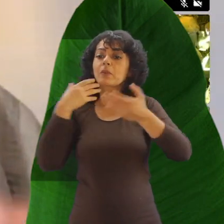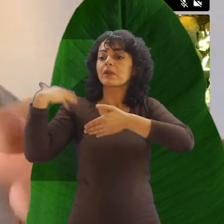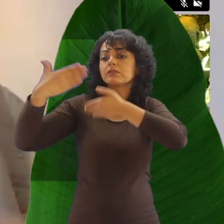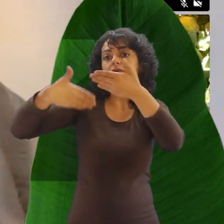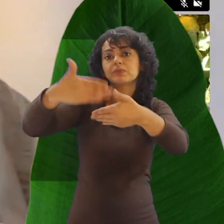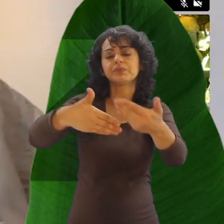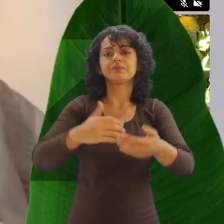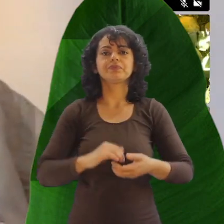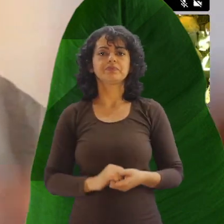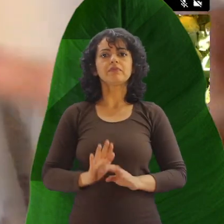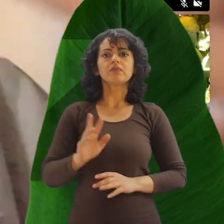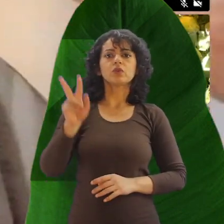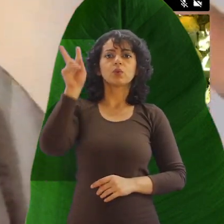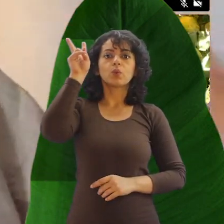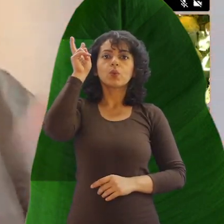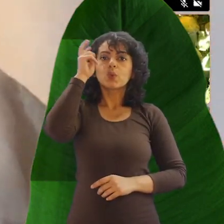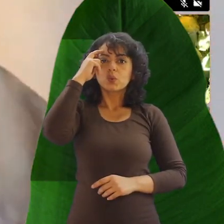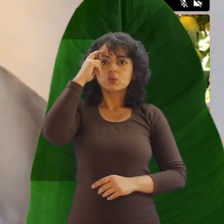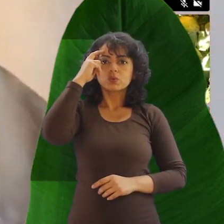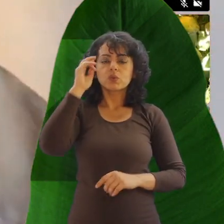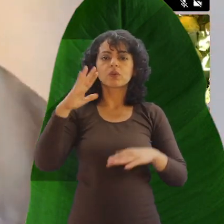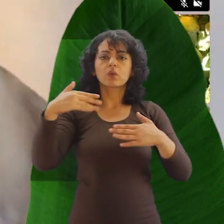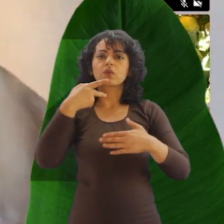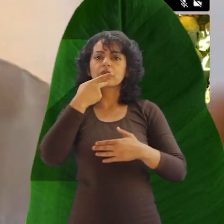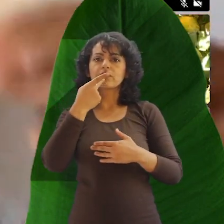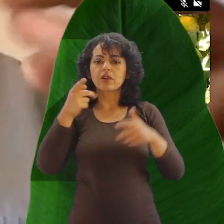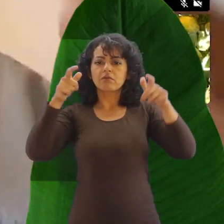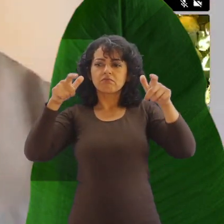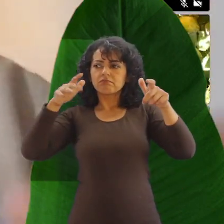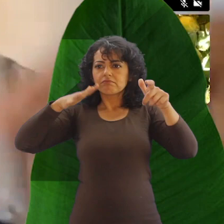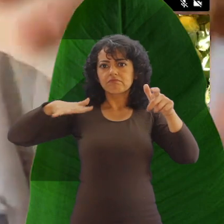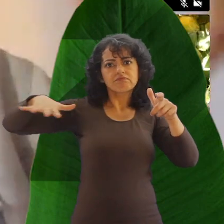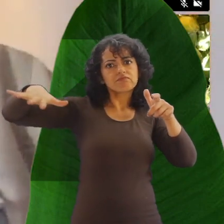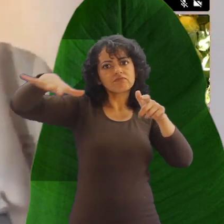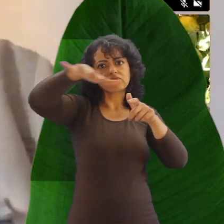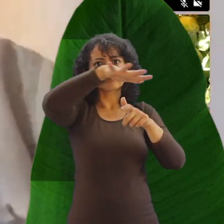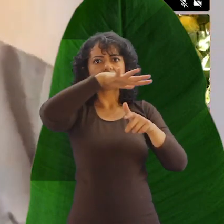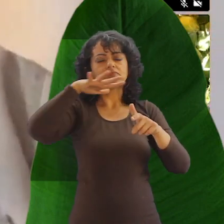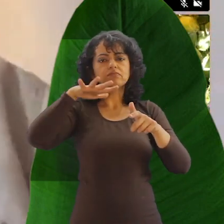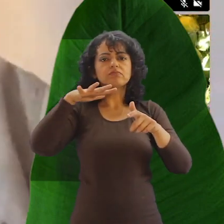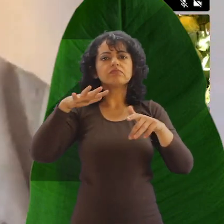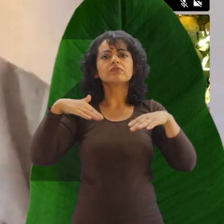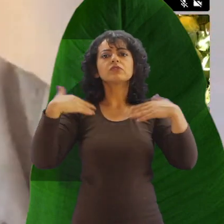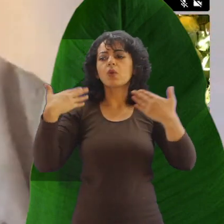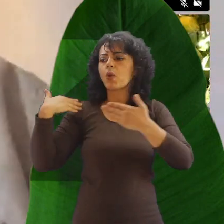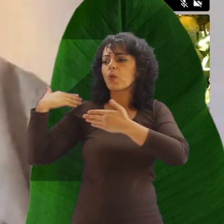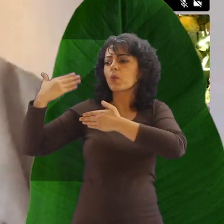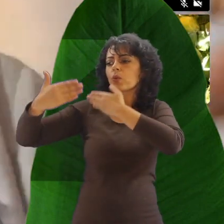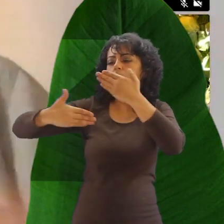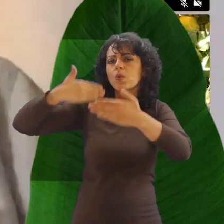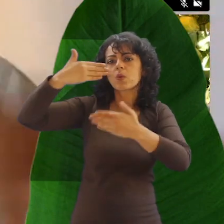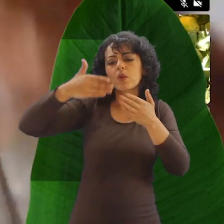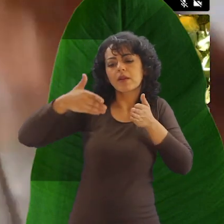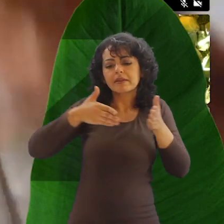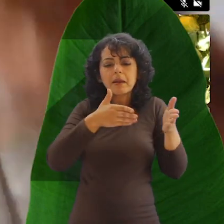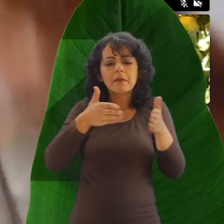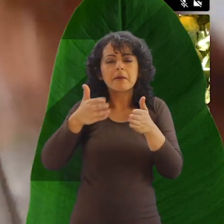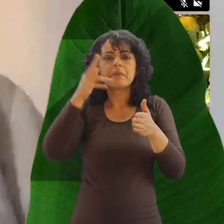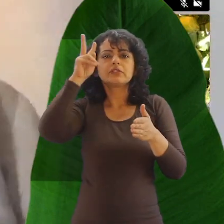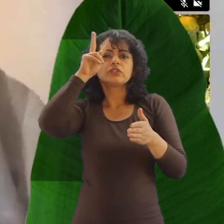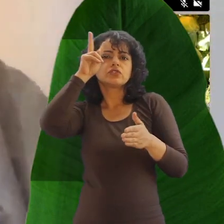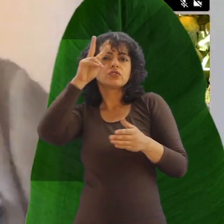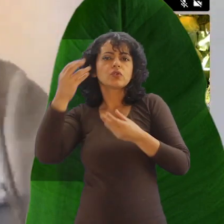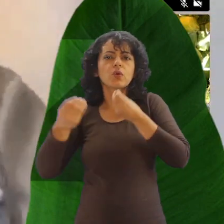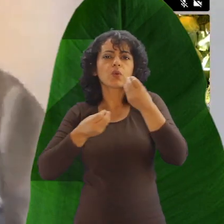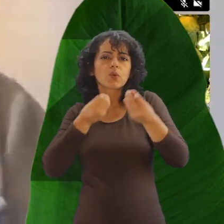quando eu falo do meio ambiente, é que os percursos e as histórias, elas ocorrem